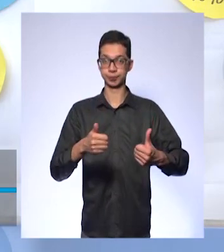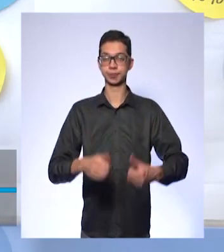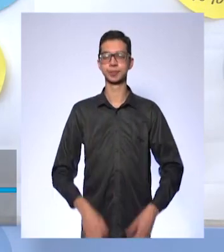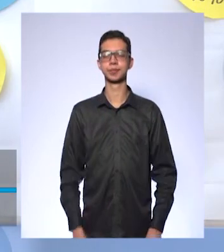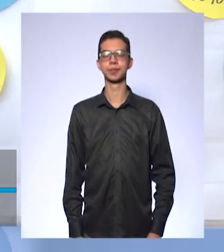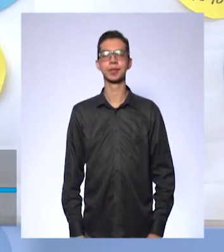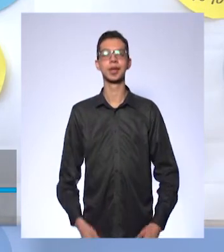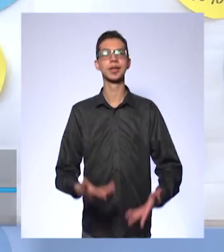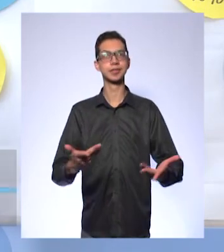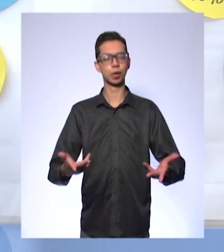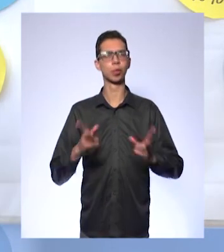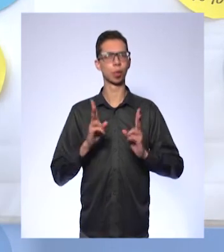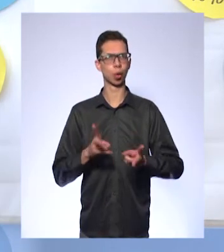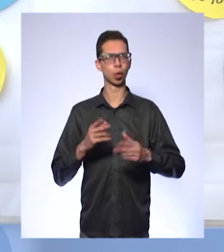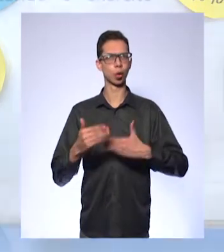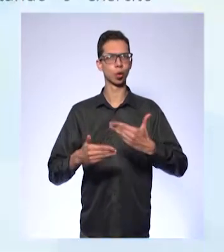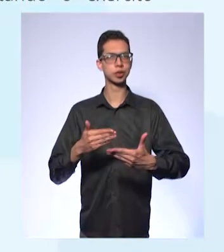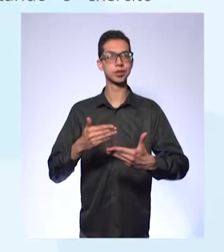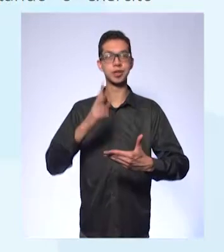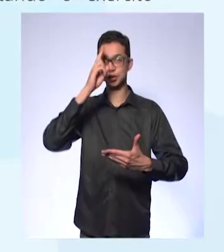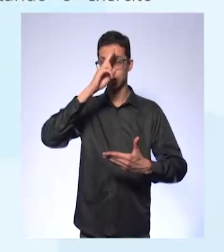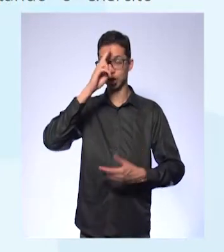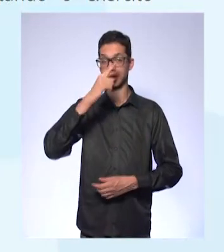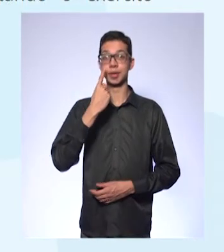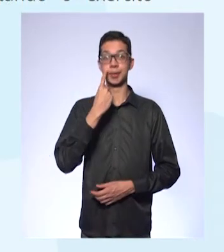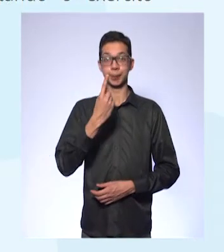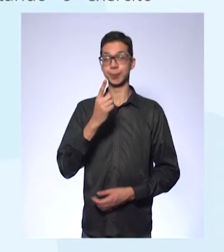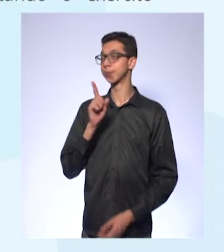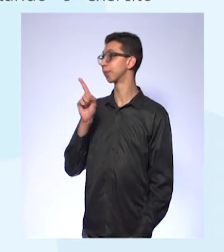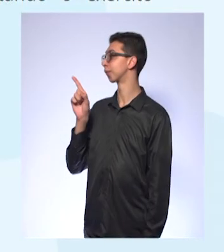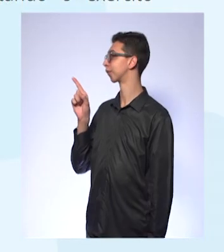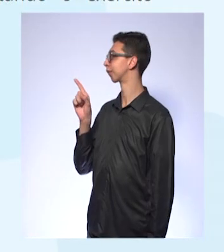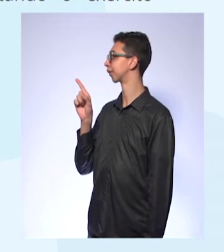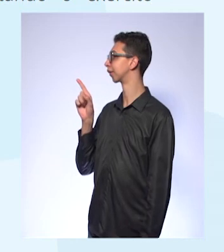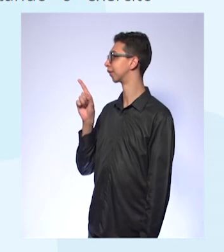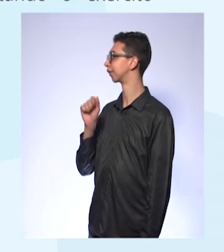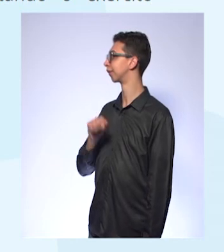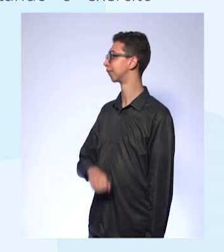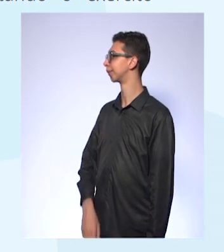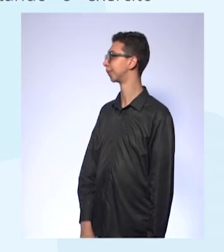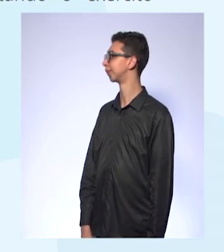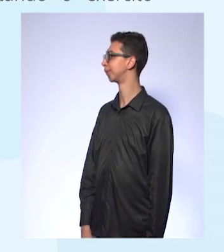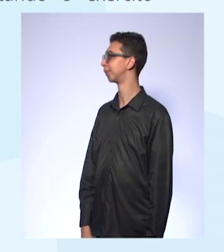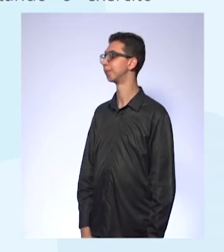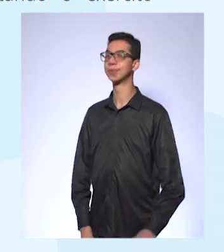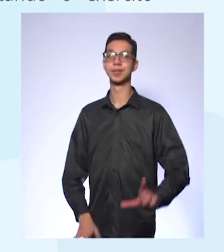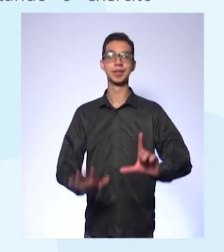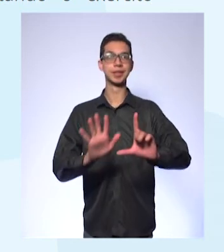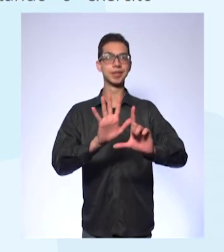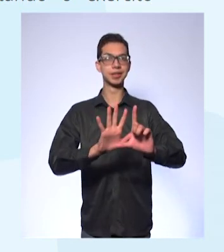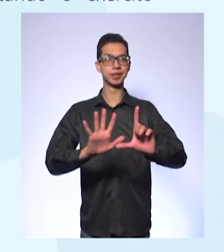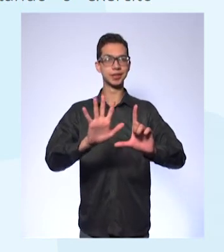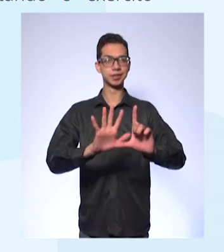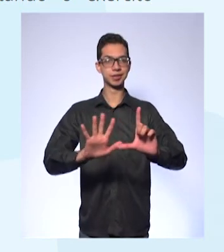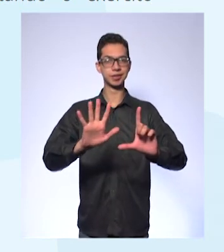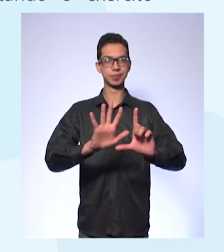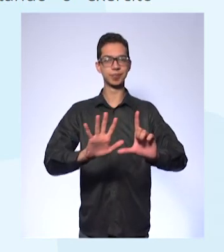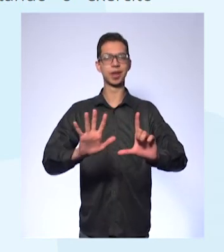aí da história. Olha aí na tela essa imagem. Revolução Farroupilha, Rio Grande do Sul,